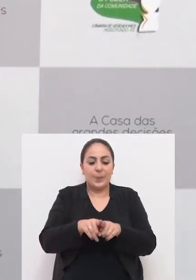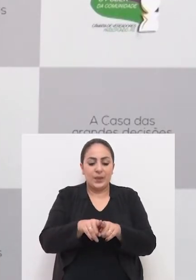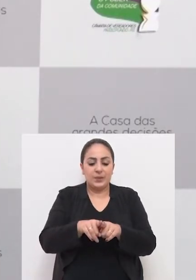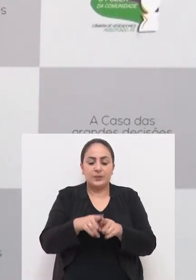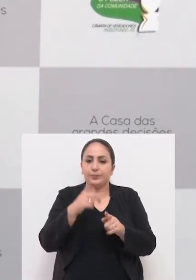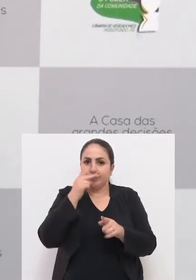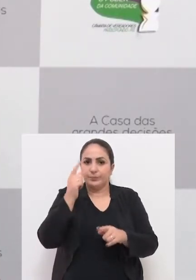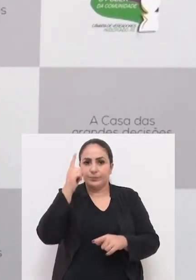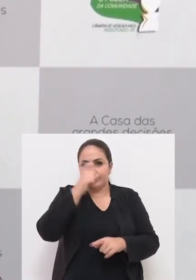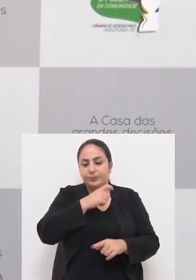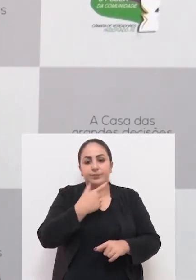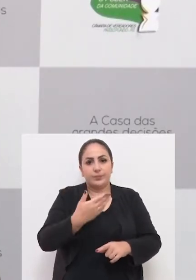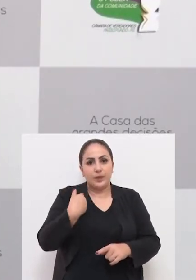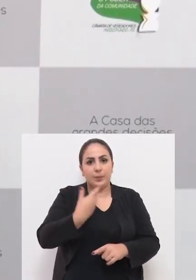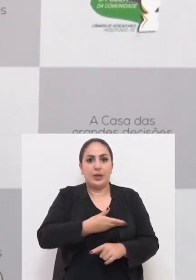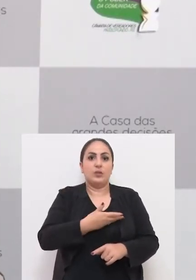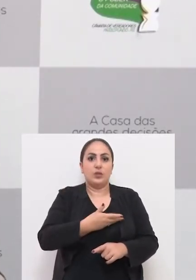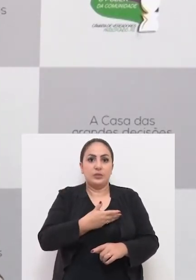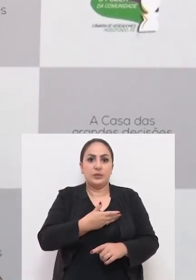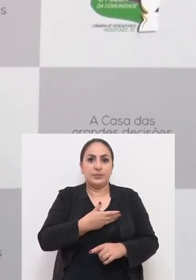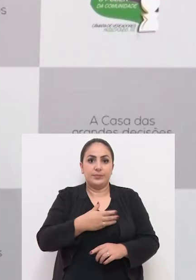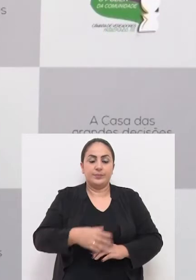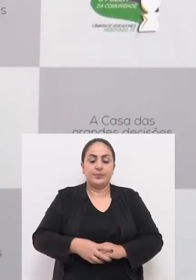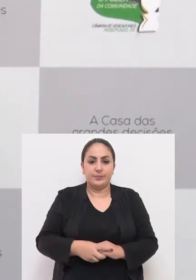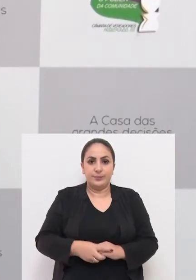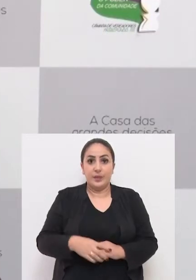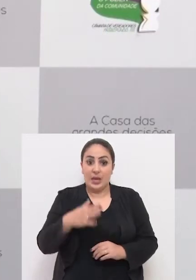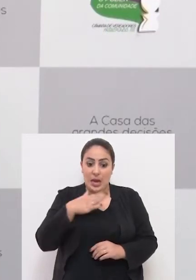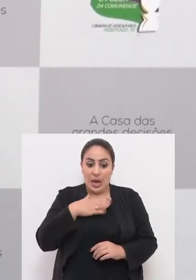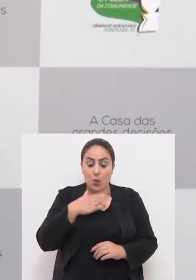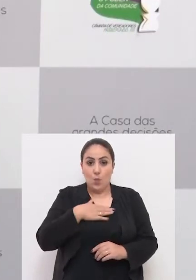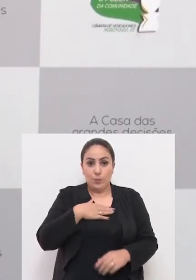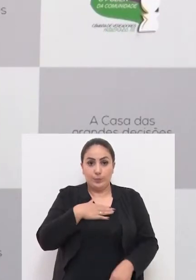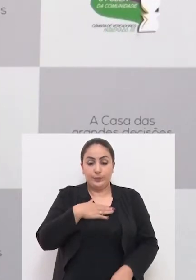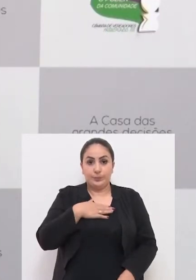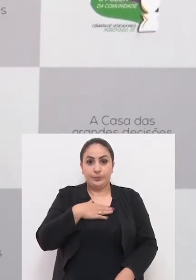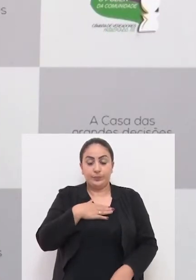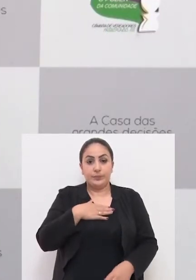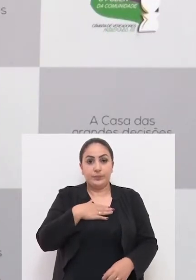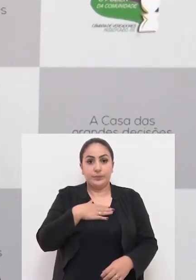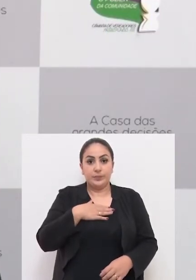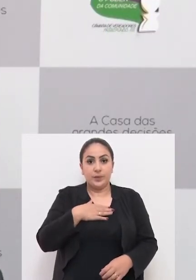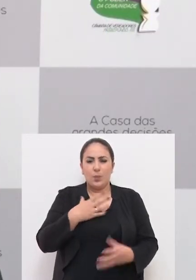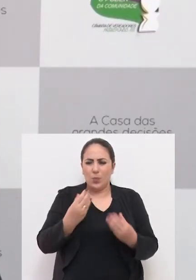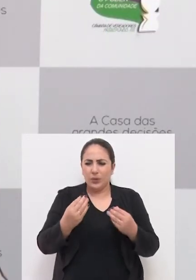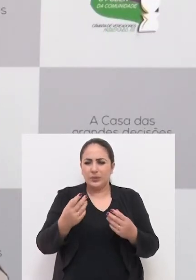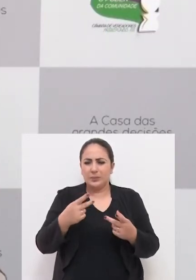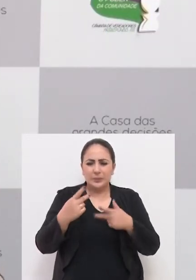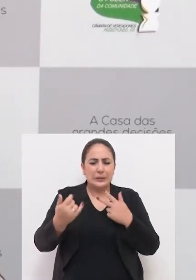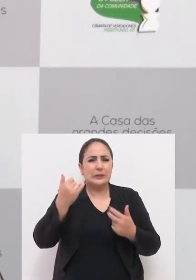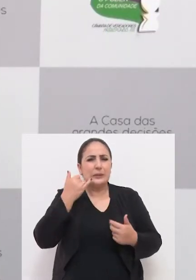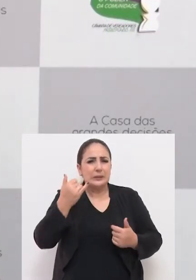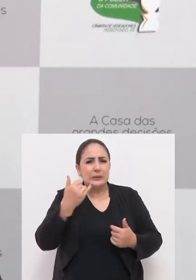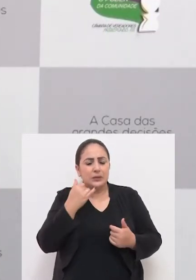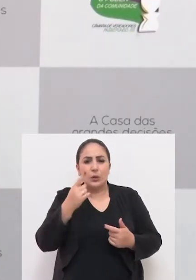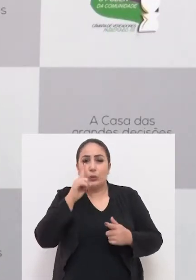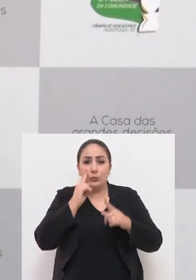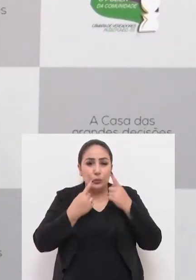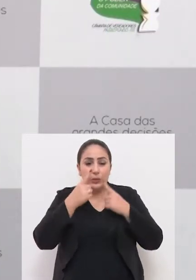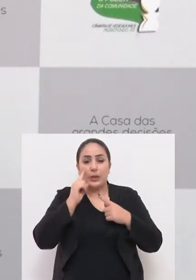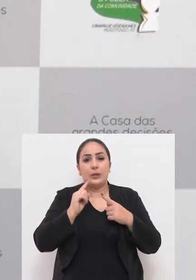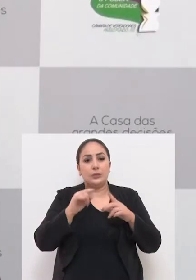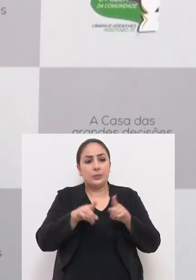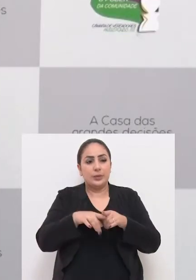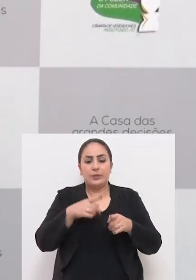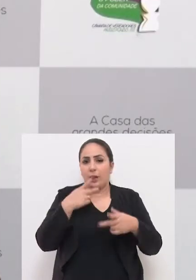assim tá complicada para essas mulheres. Eu, como escuto elas, muitas me